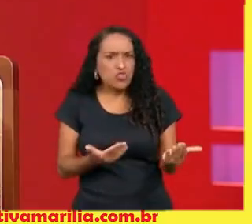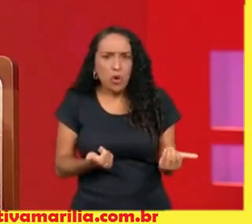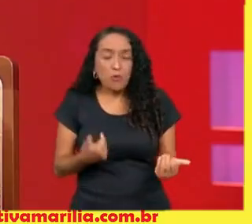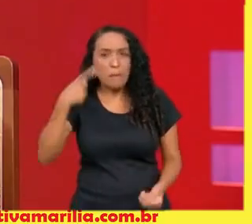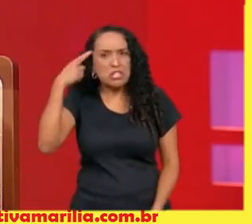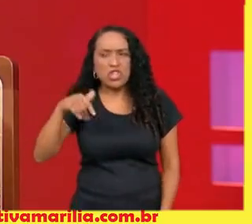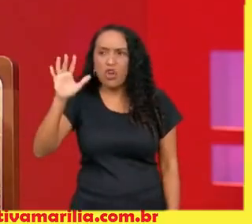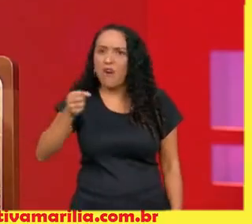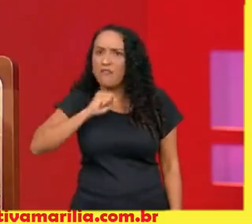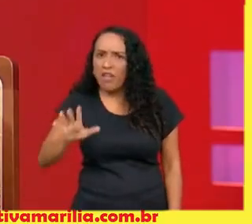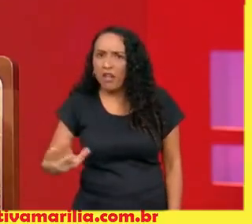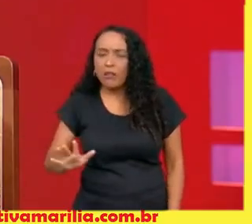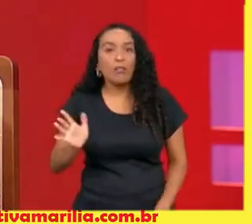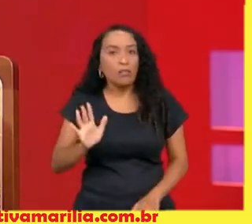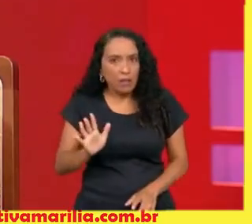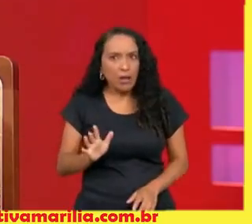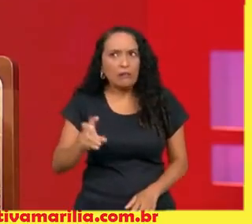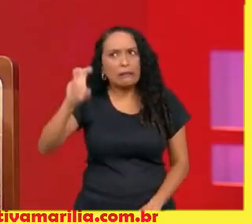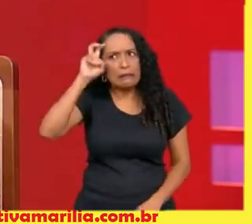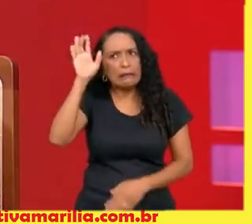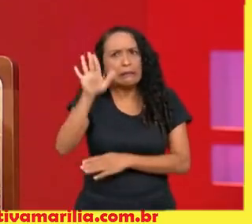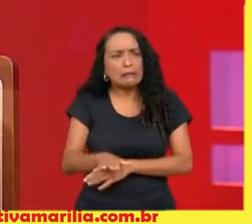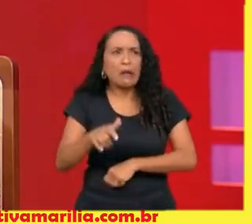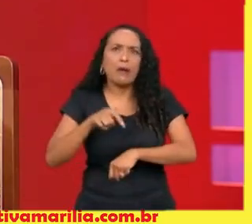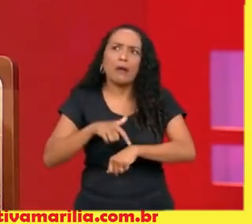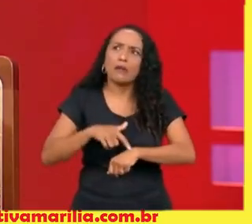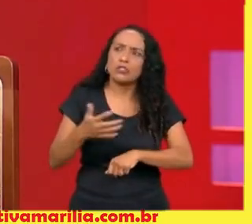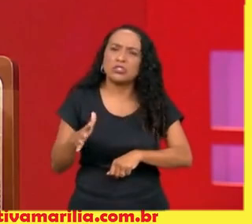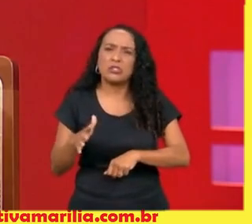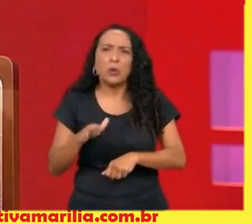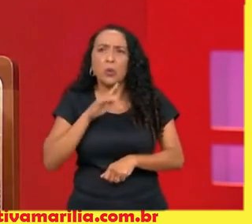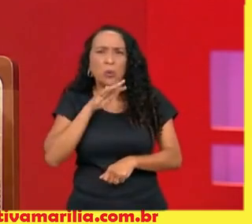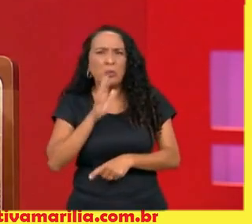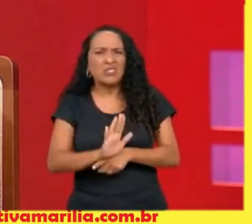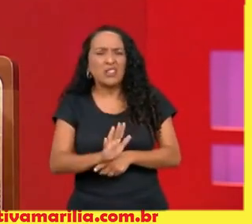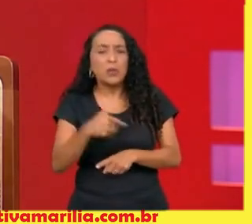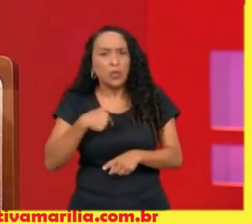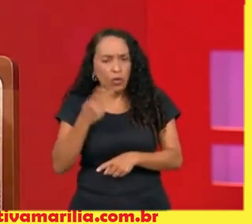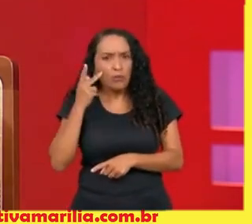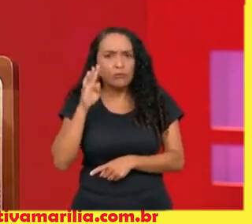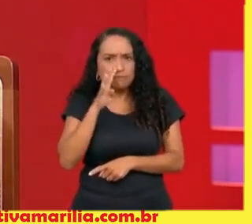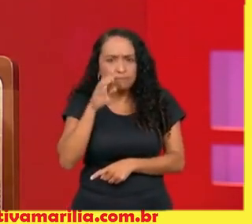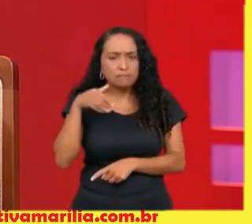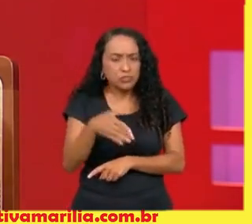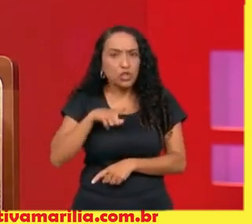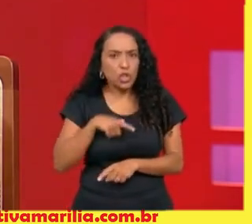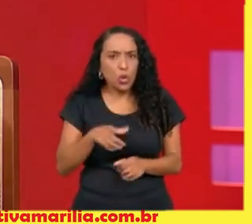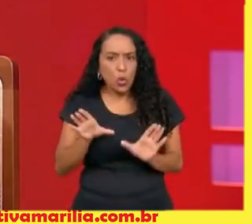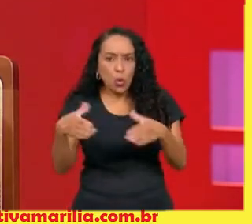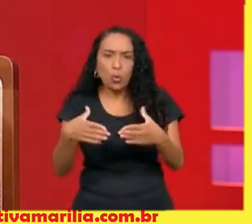pessoal bem jovem. Era uma quinta-feira à tarde, num horário bem ruim de cinema, né? E tinha uma galerinha lá, o filme